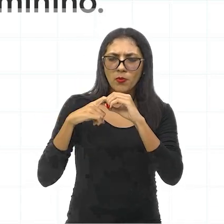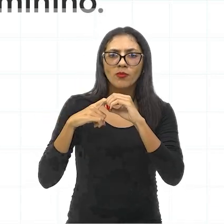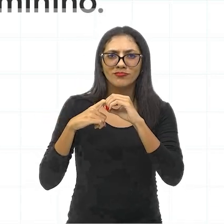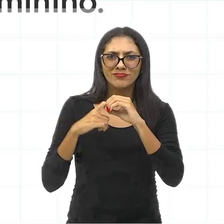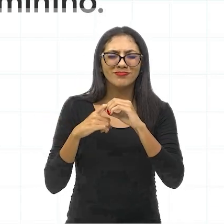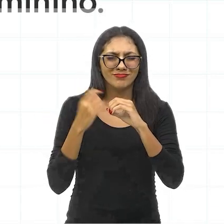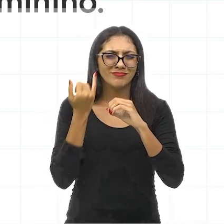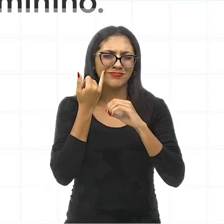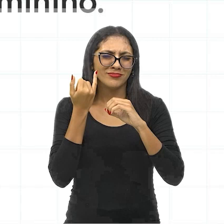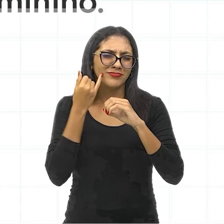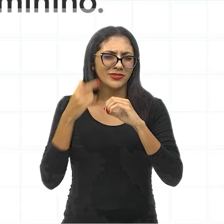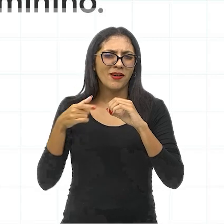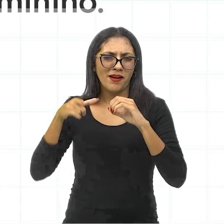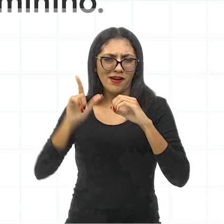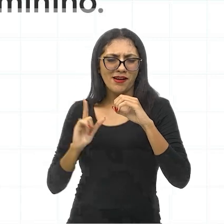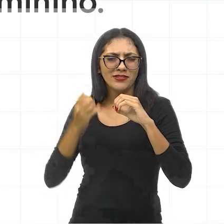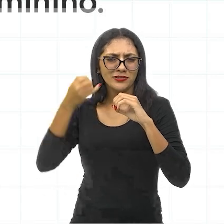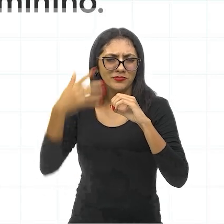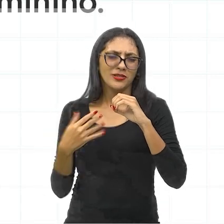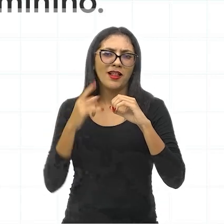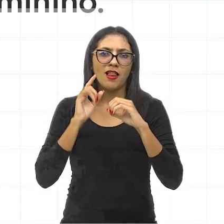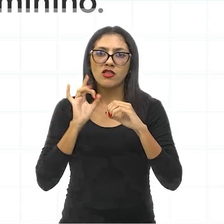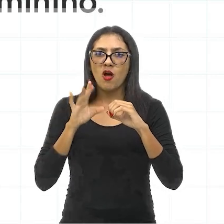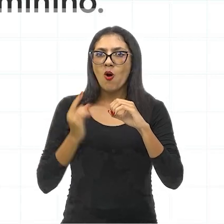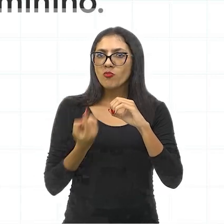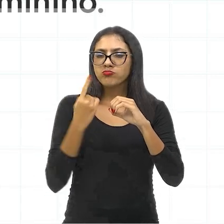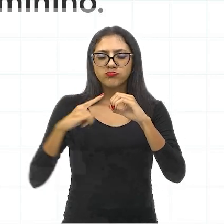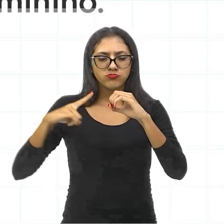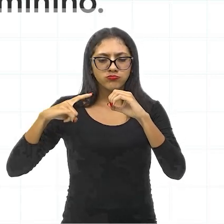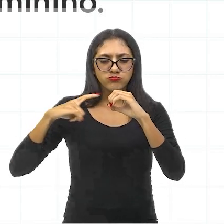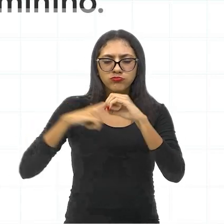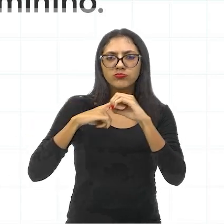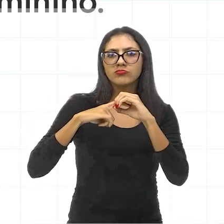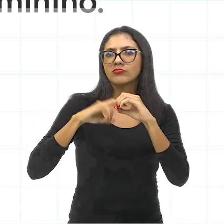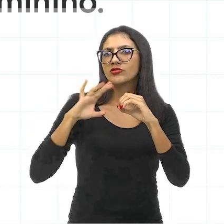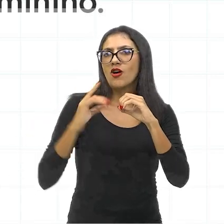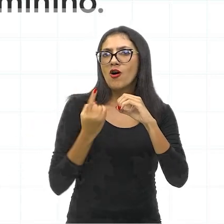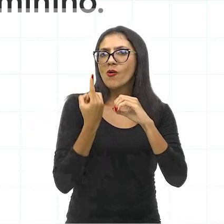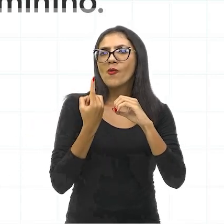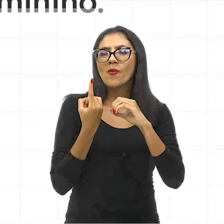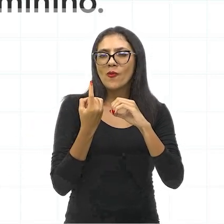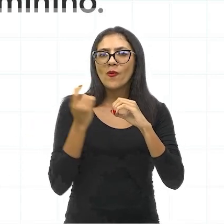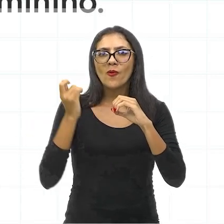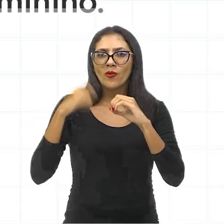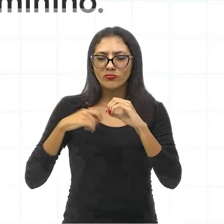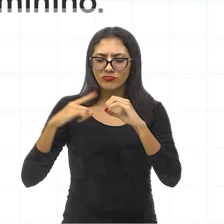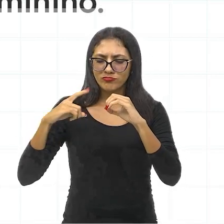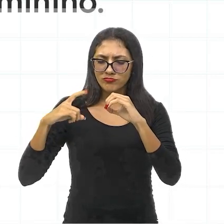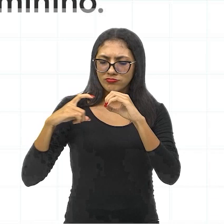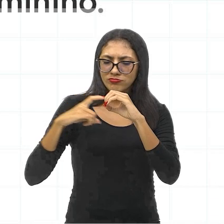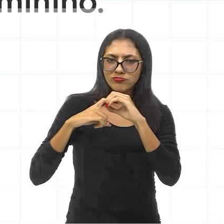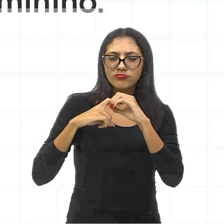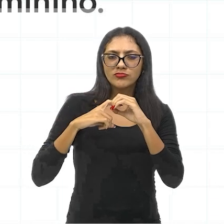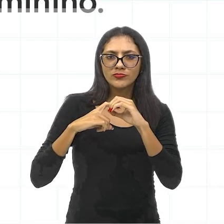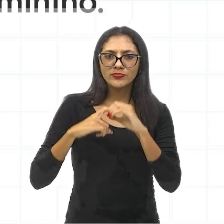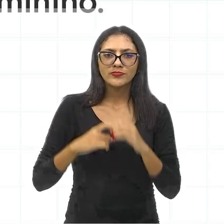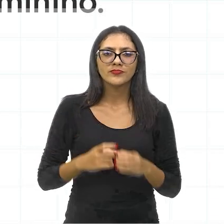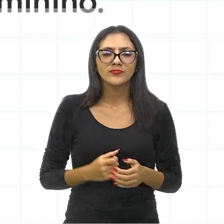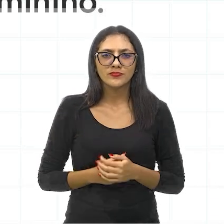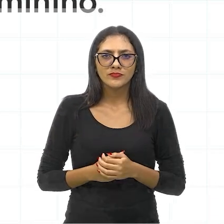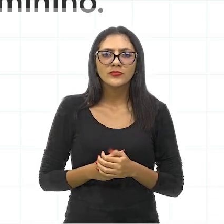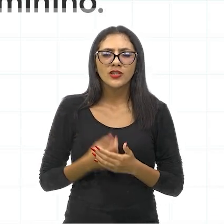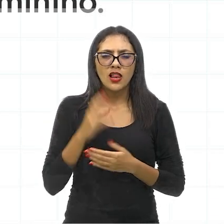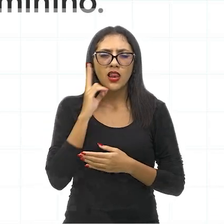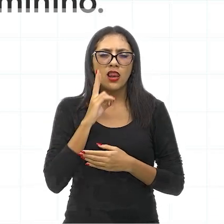né, que somente um vai perfurar aquela membrana que a gente observou, certo? E aí a gente está visualizando que